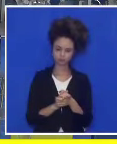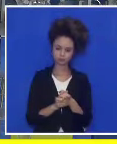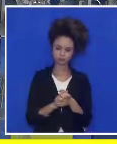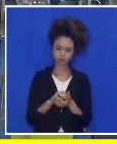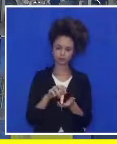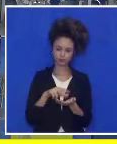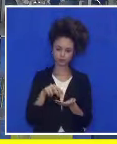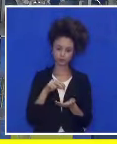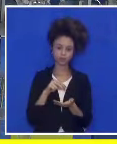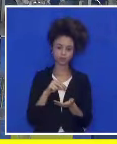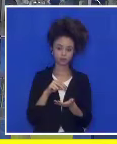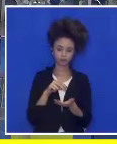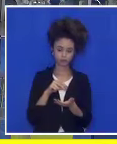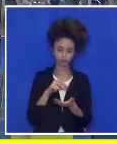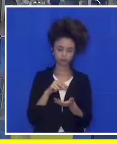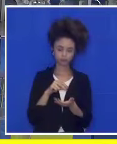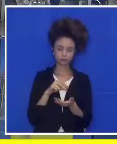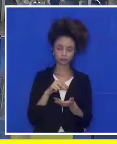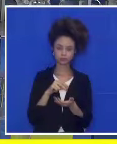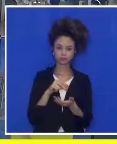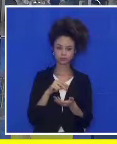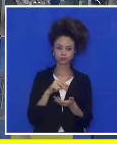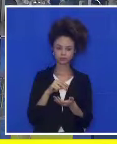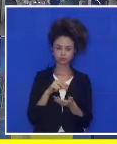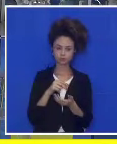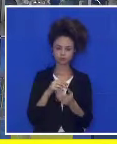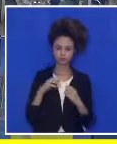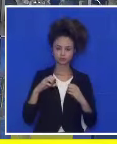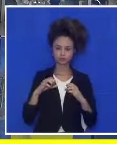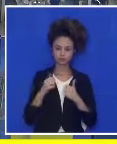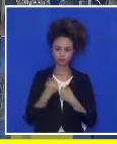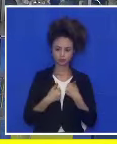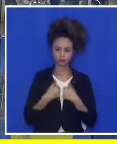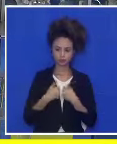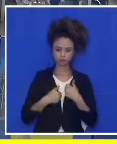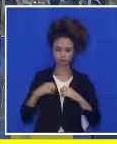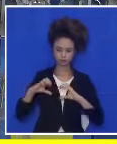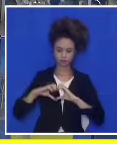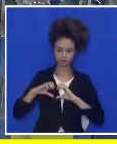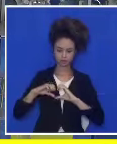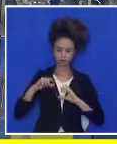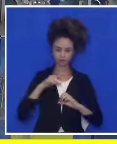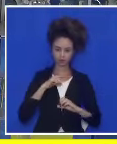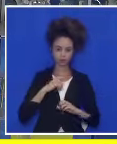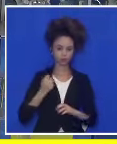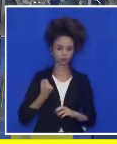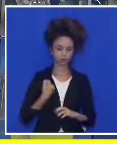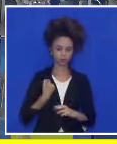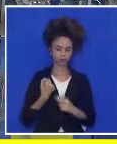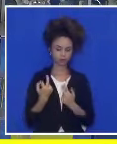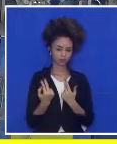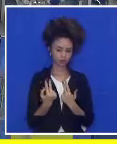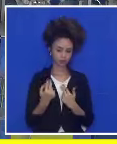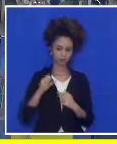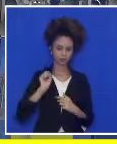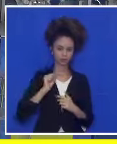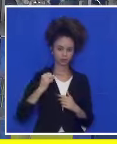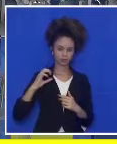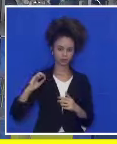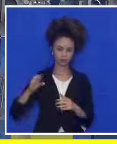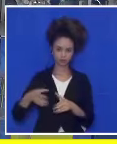para o sorteio do Time do Coração, que possui o mesmo universo de números da Time Mania, ou seja, 80